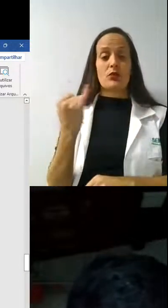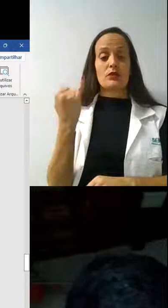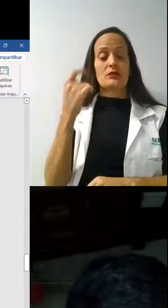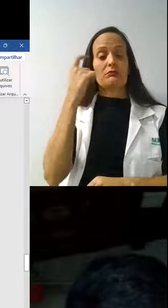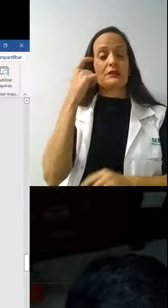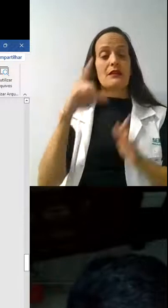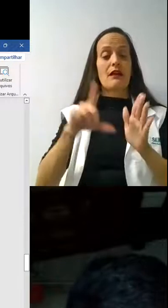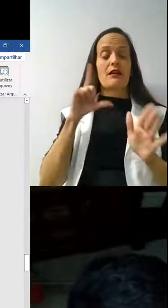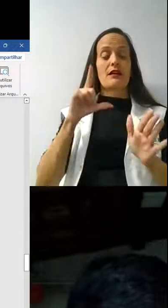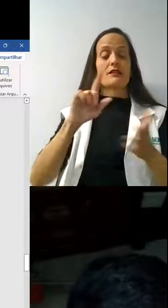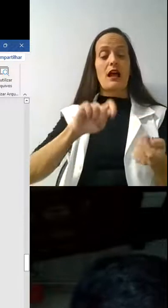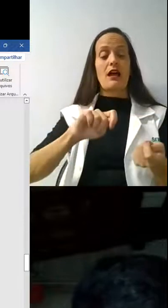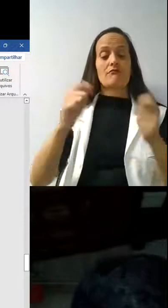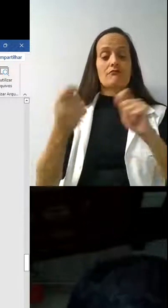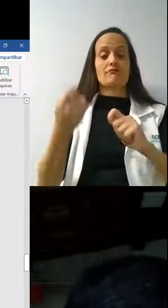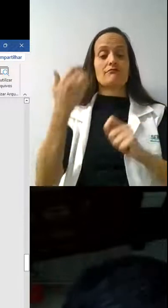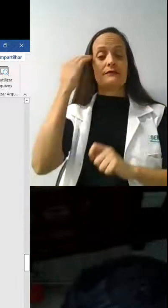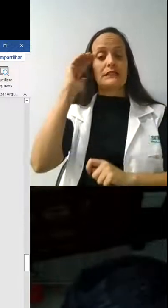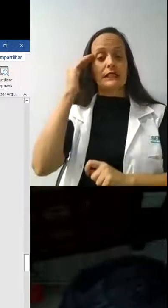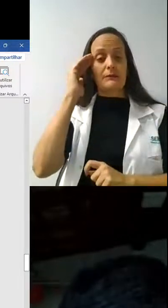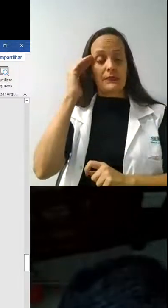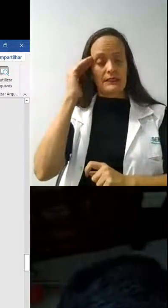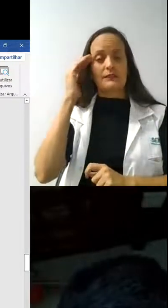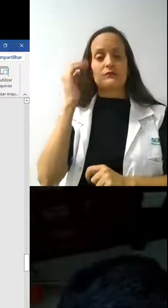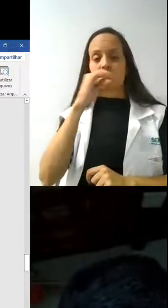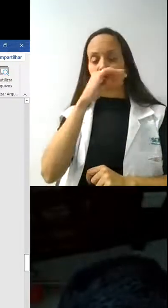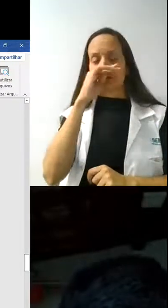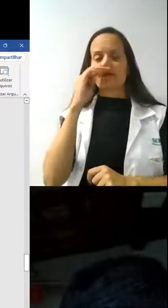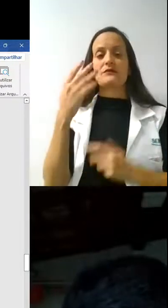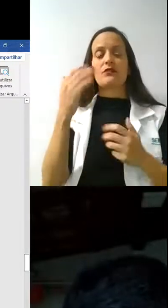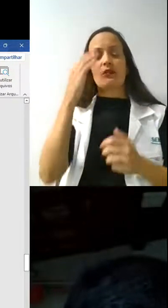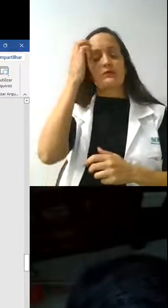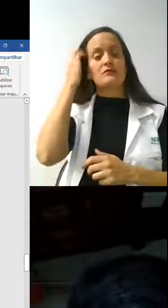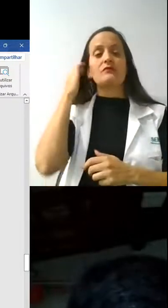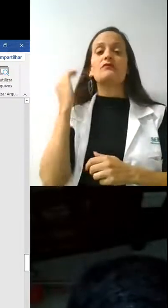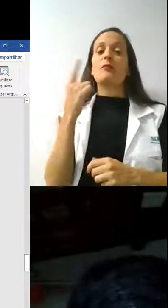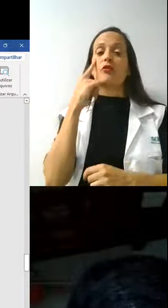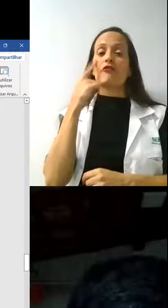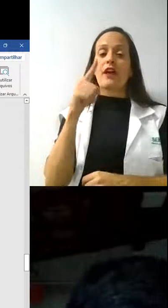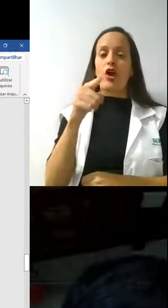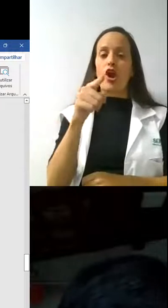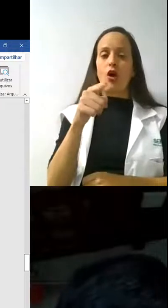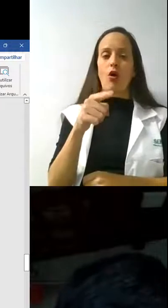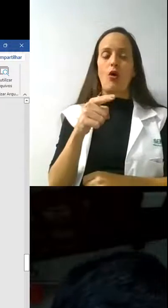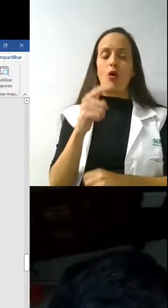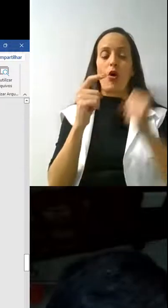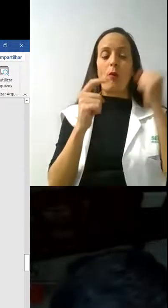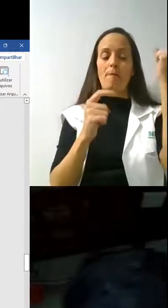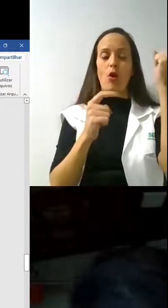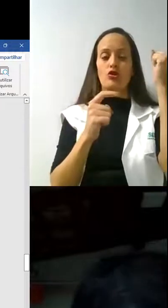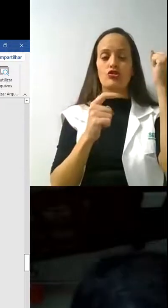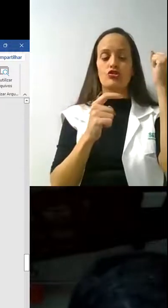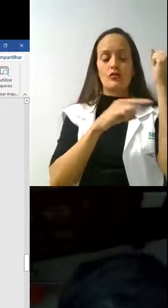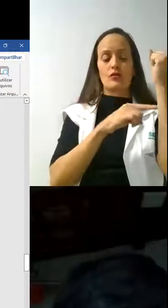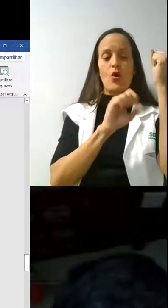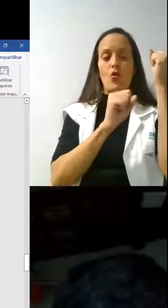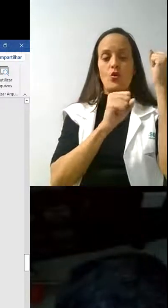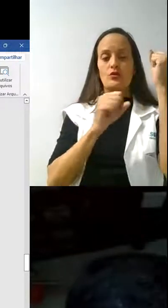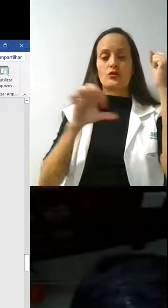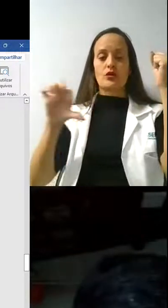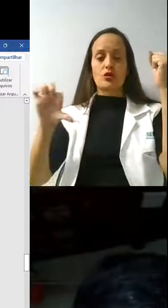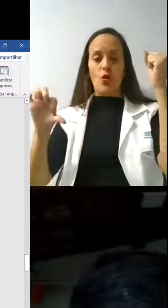né? Qual que é a primeira medida que a gente vai trabalhar? É a medida entre os postes 8 e 9. A medida real entre esses